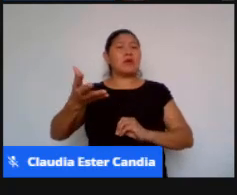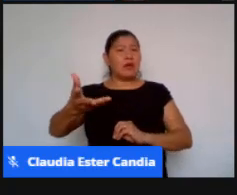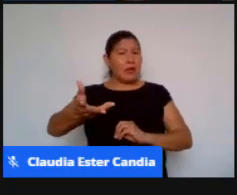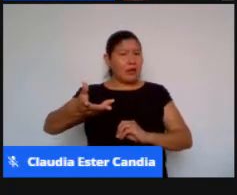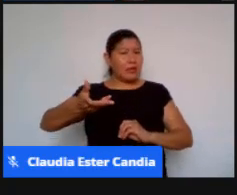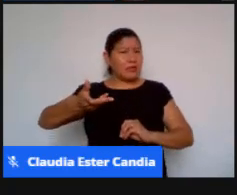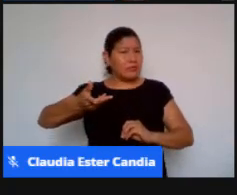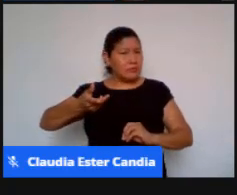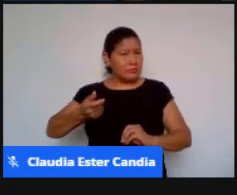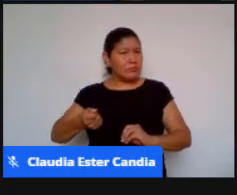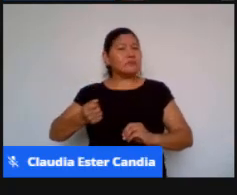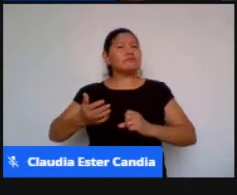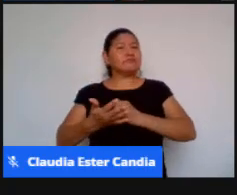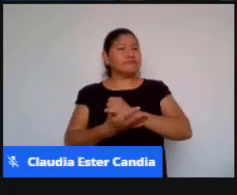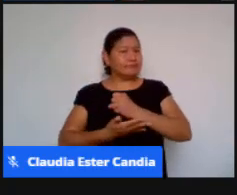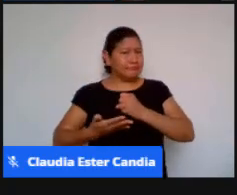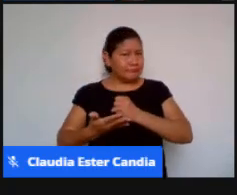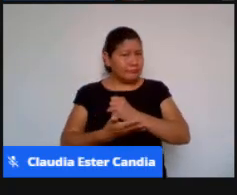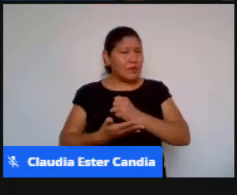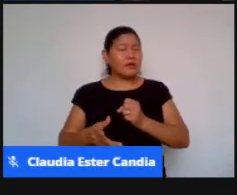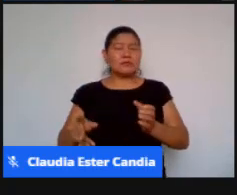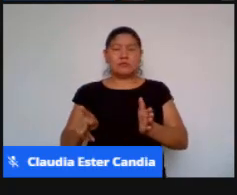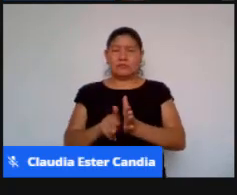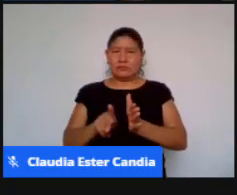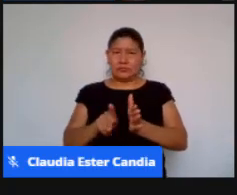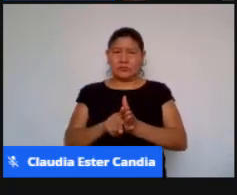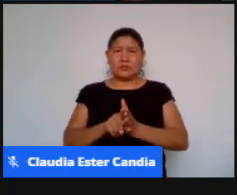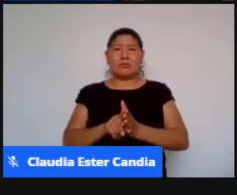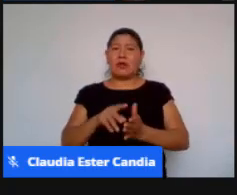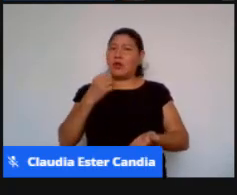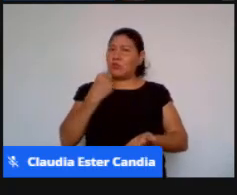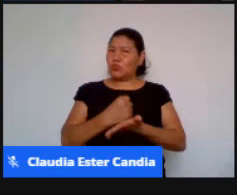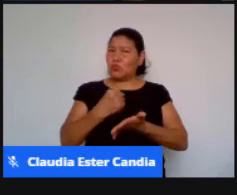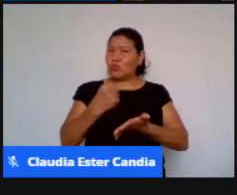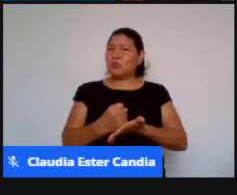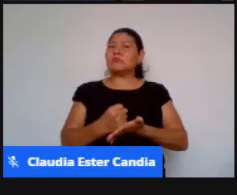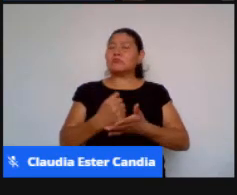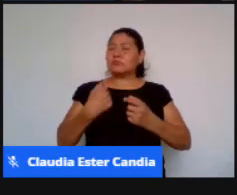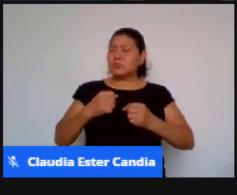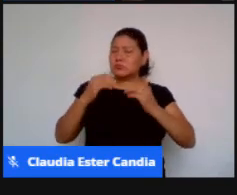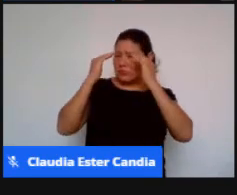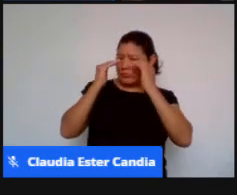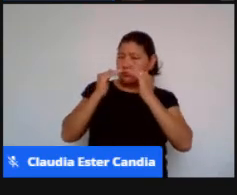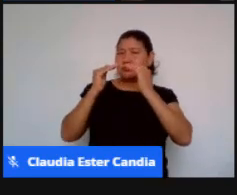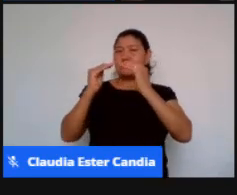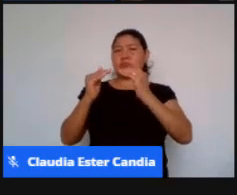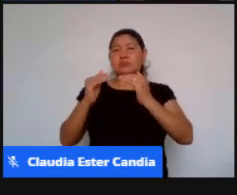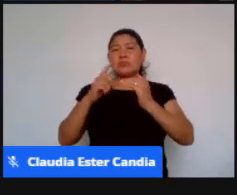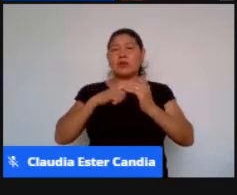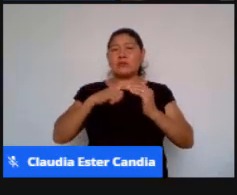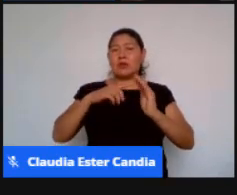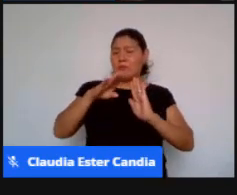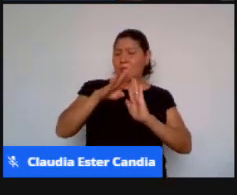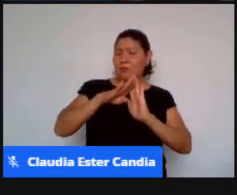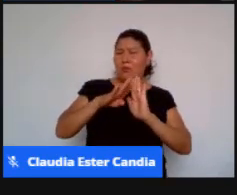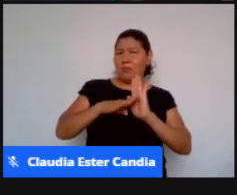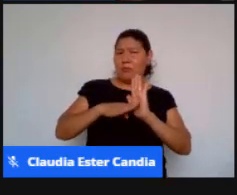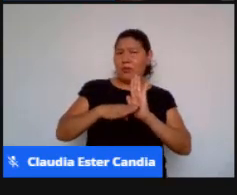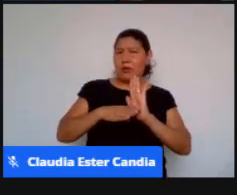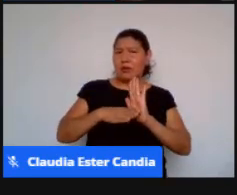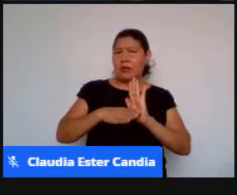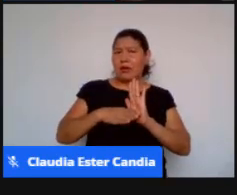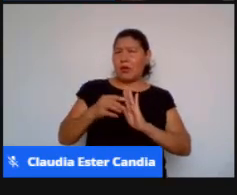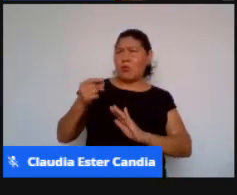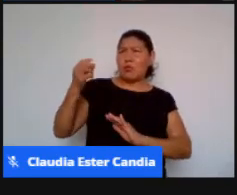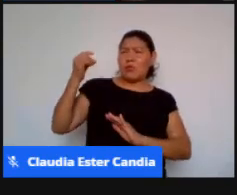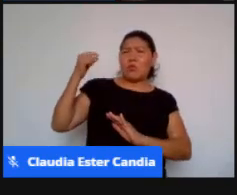postas pela base a gente não altera, né? Ele é um documento, então ele tem todo um processo histórico, aí vocês vão dando uma